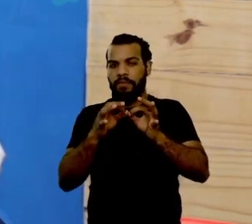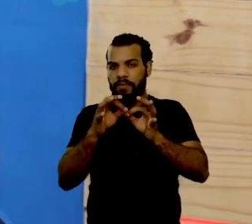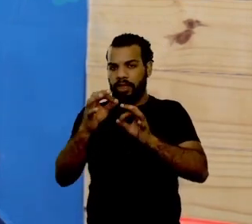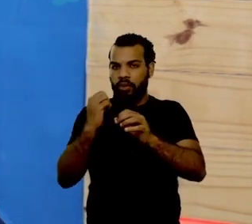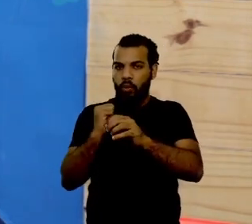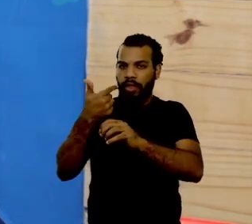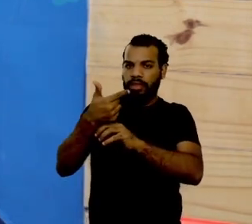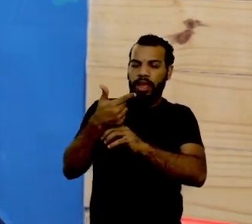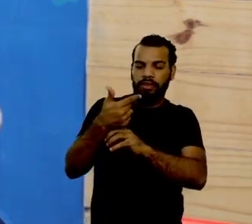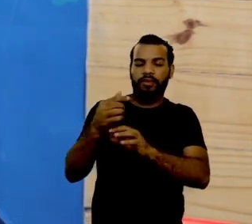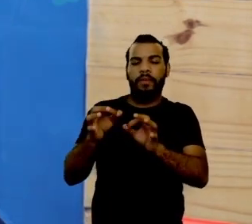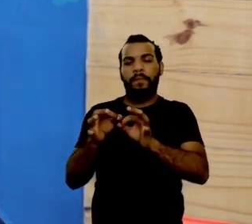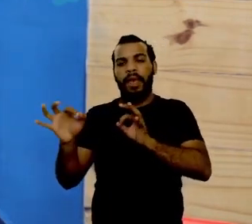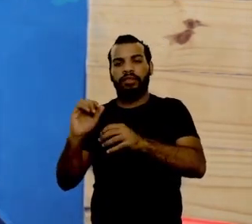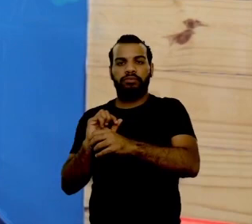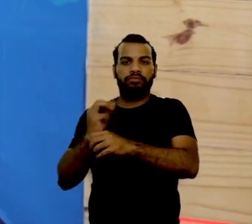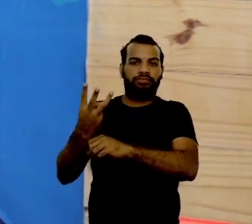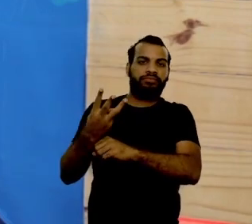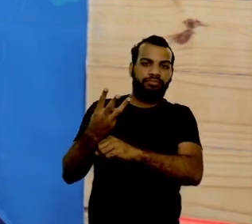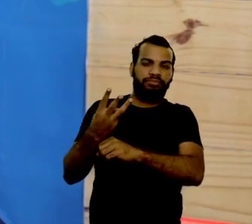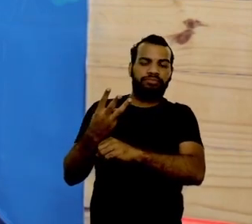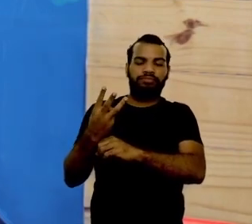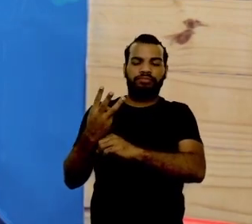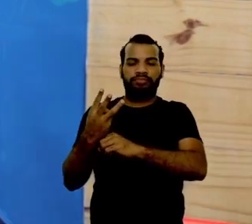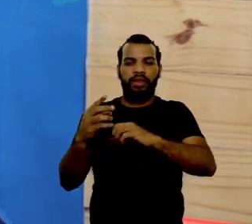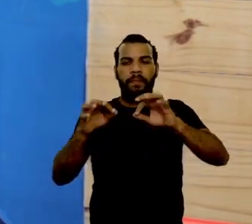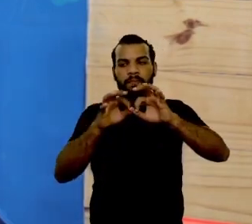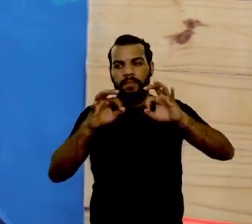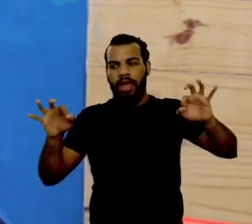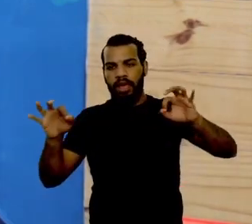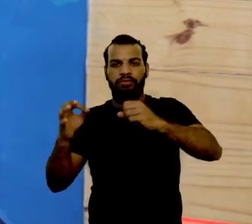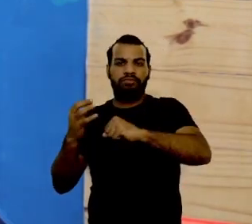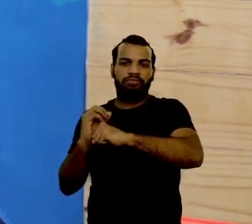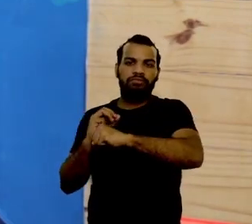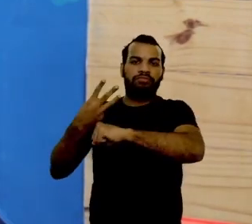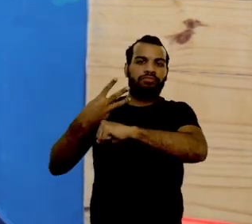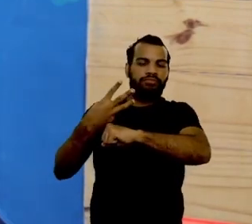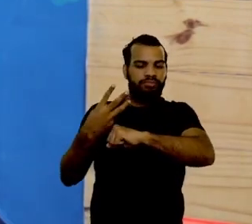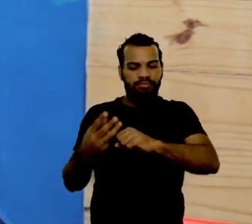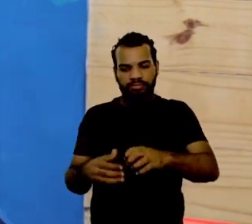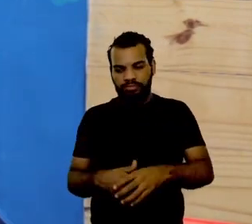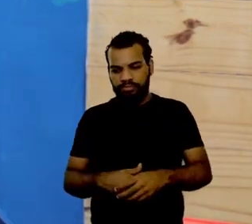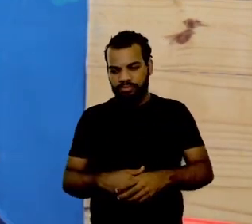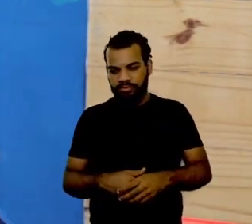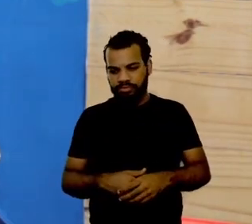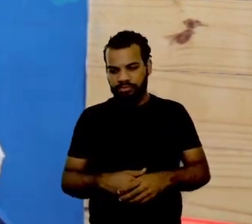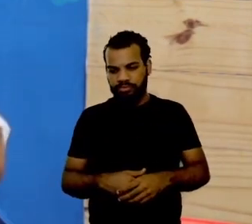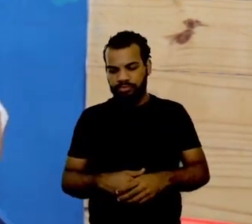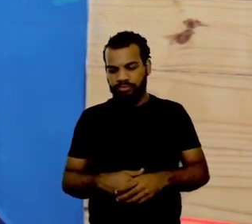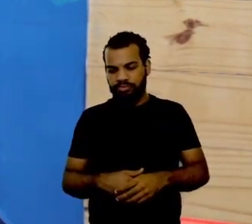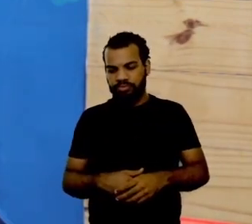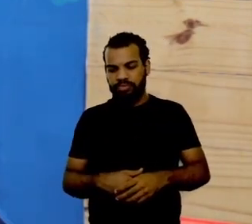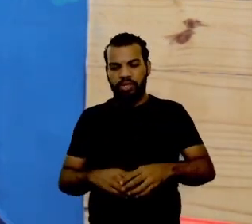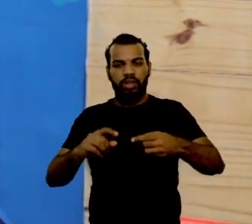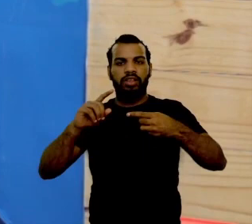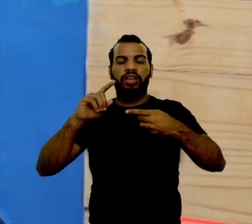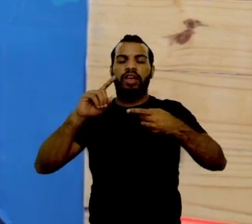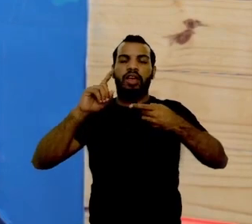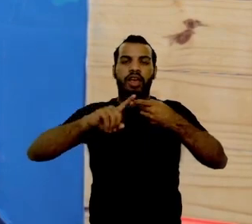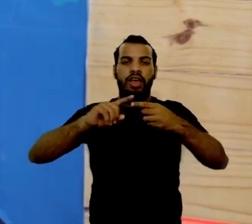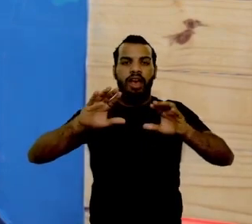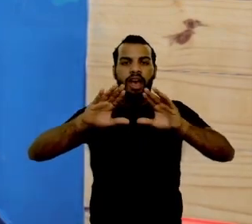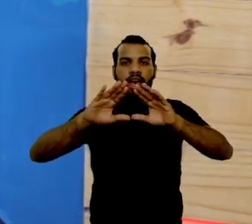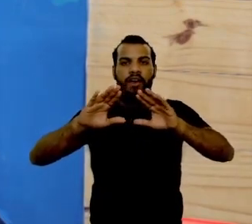metro cúbico. Alfa está para 1, beta está para 2 e gama está para 3. Cada um com